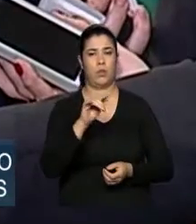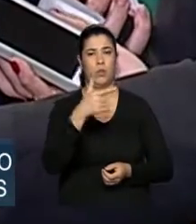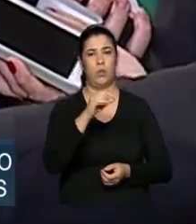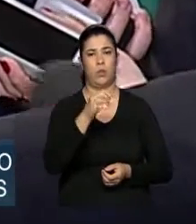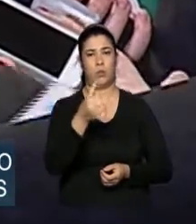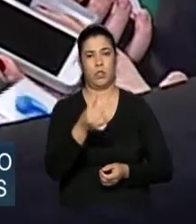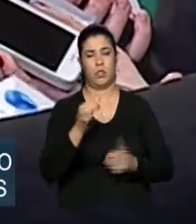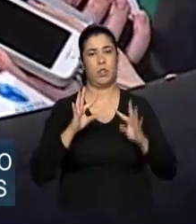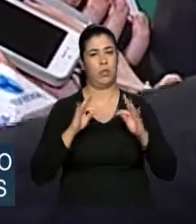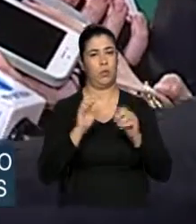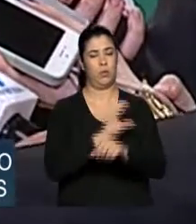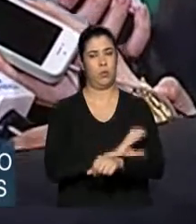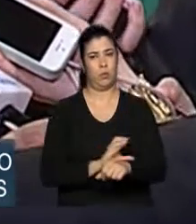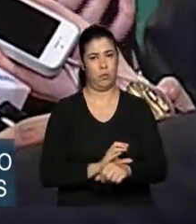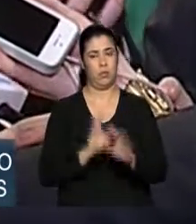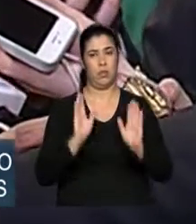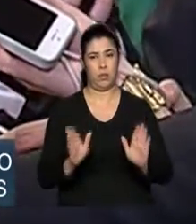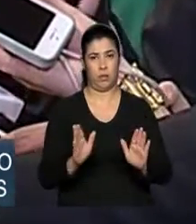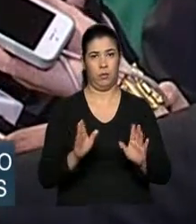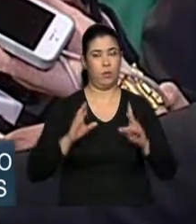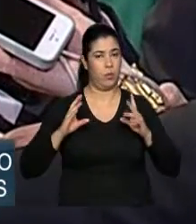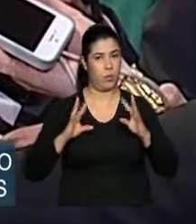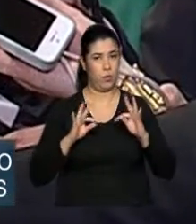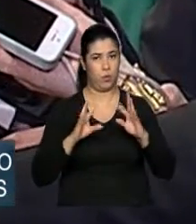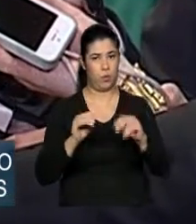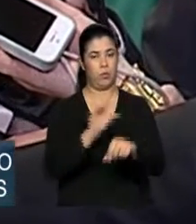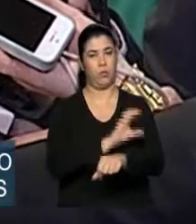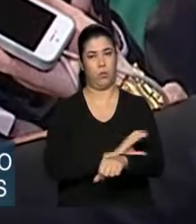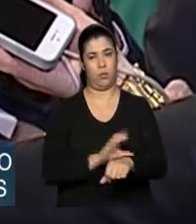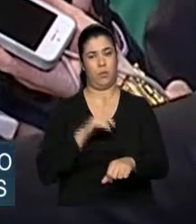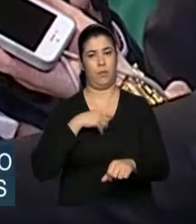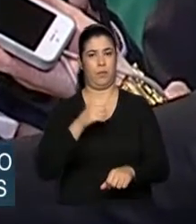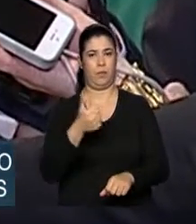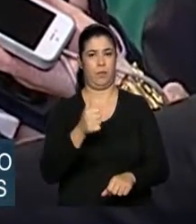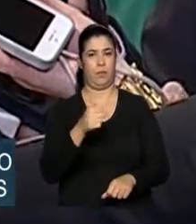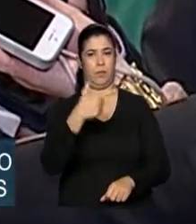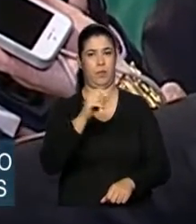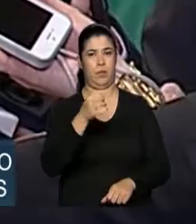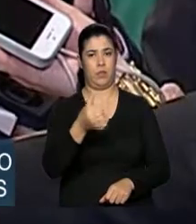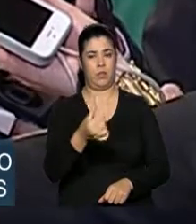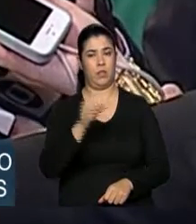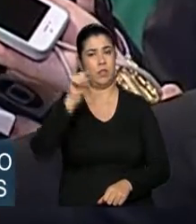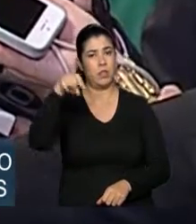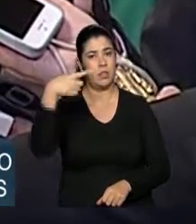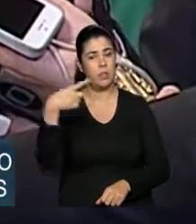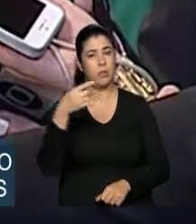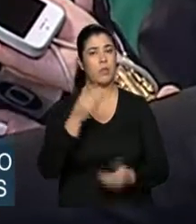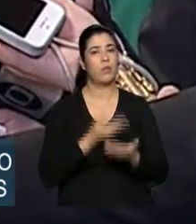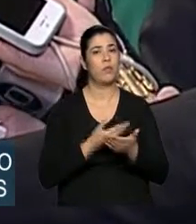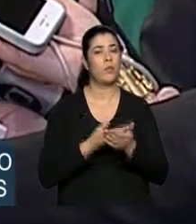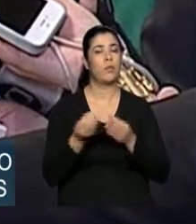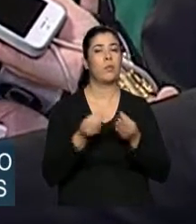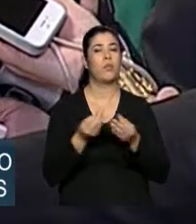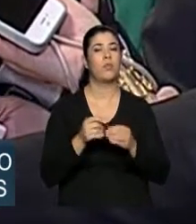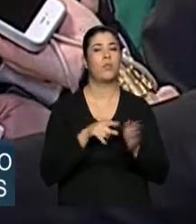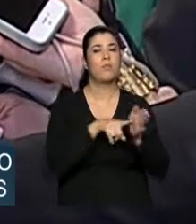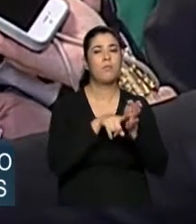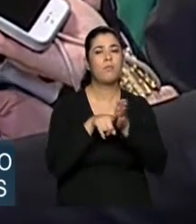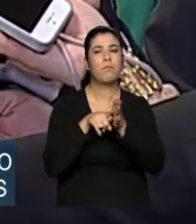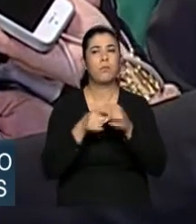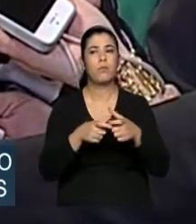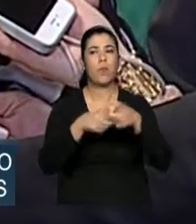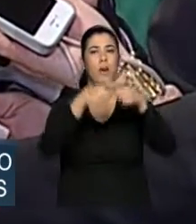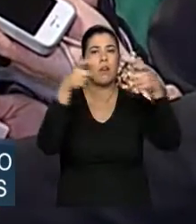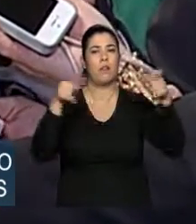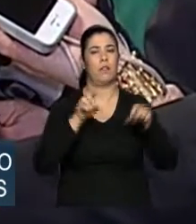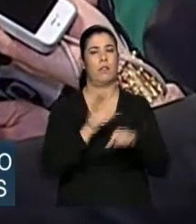todos os cursos? 2016 vamos ver todos os cursos. Depois veremos como se faz, porque é uma população muito grande de cursos.